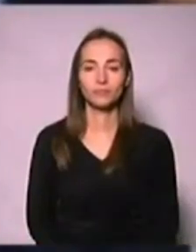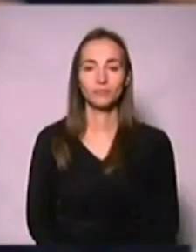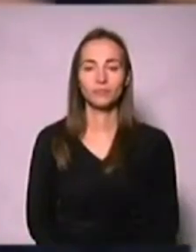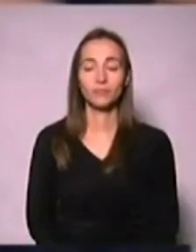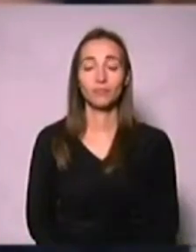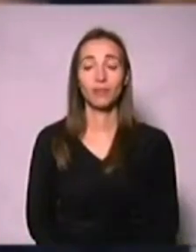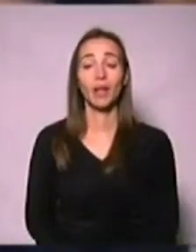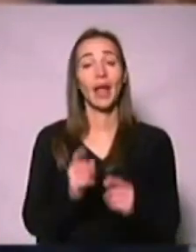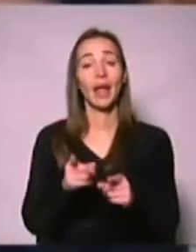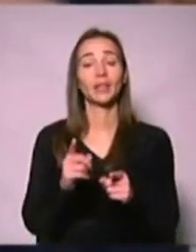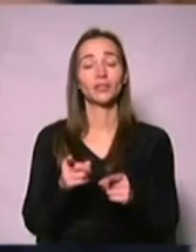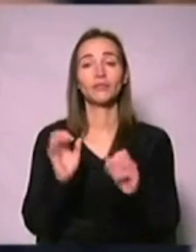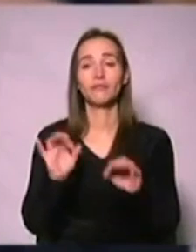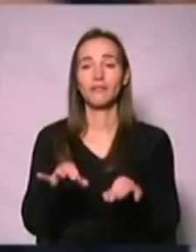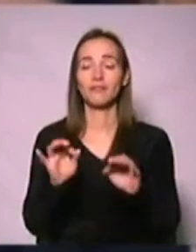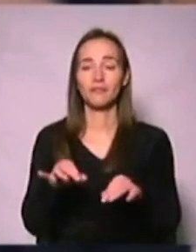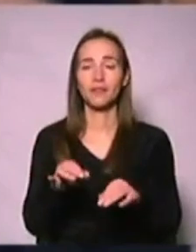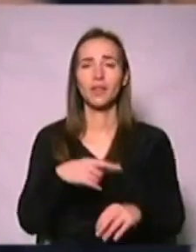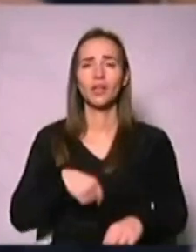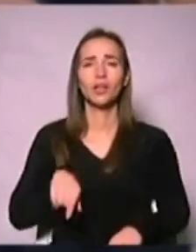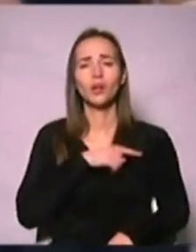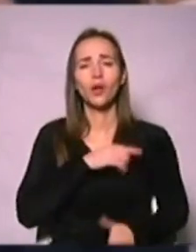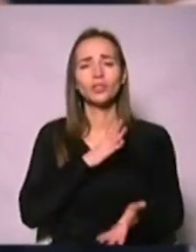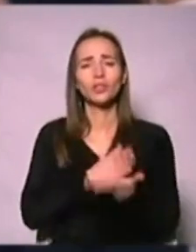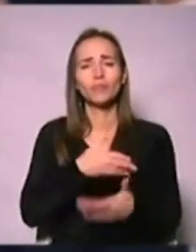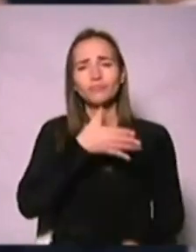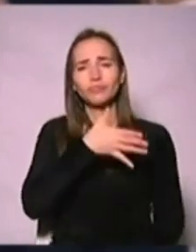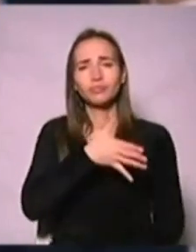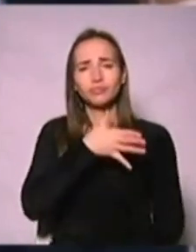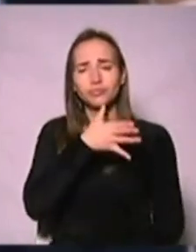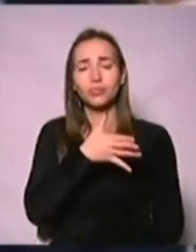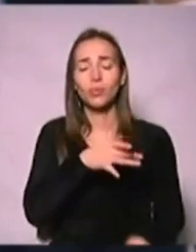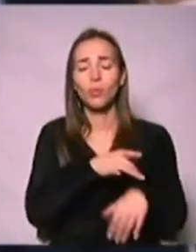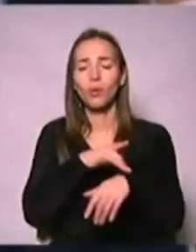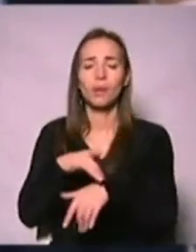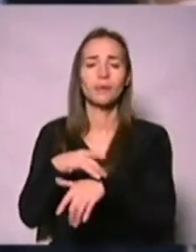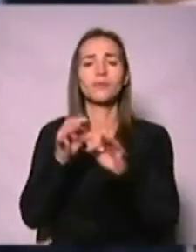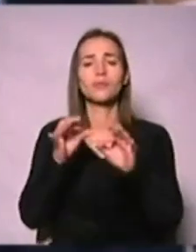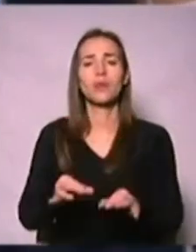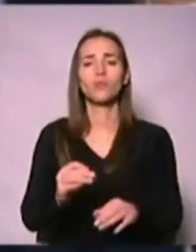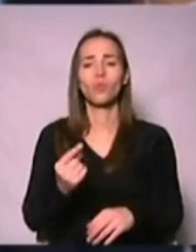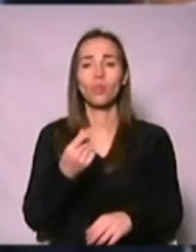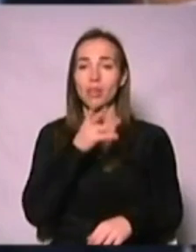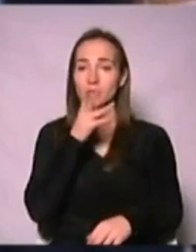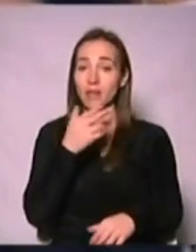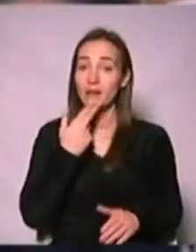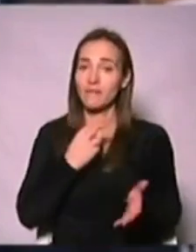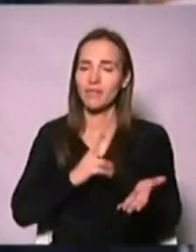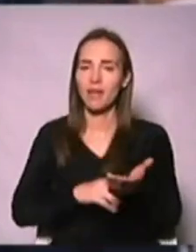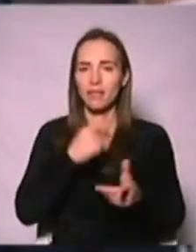E é isto tem de acabar temos ter apenas um discurso e um rumo certo temos dizer a verdade